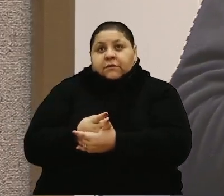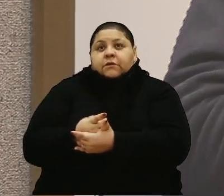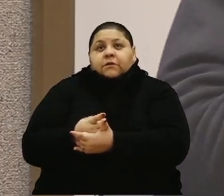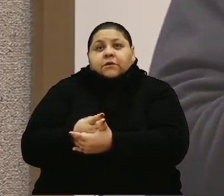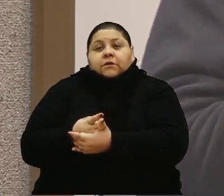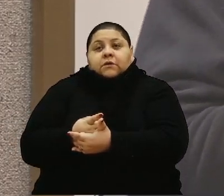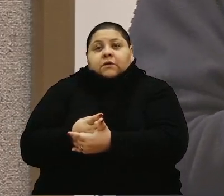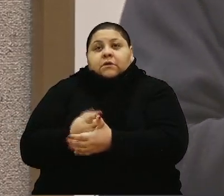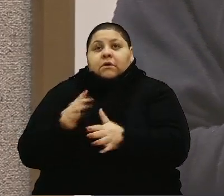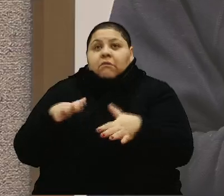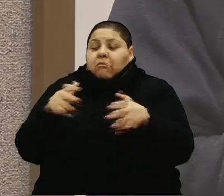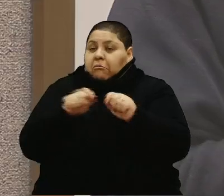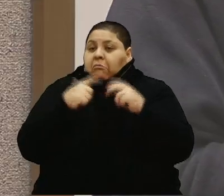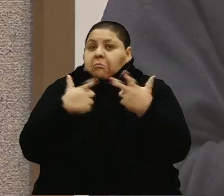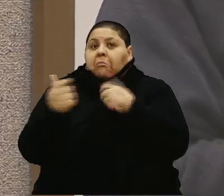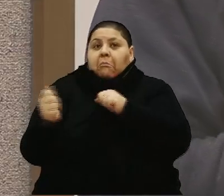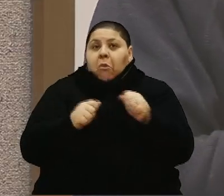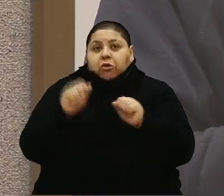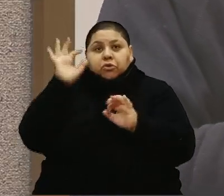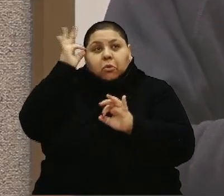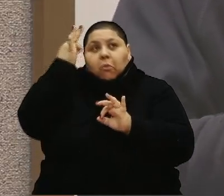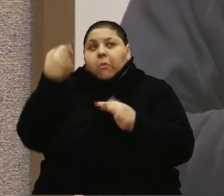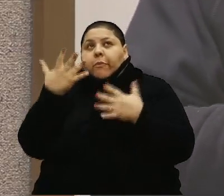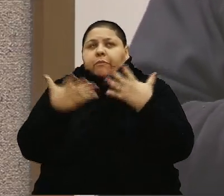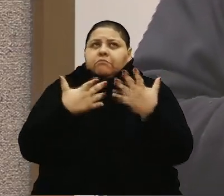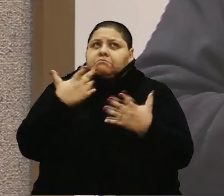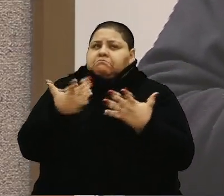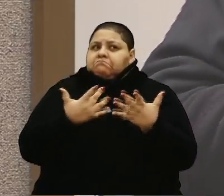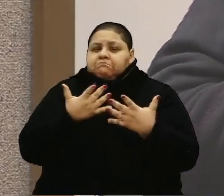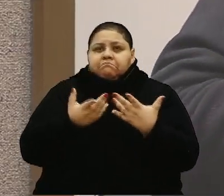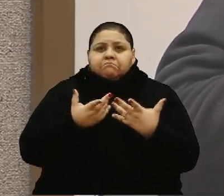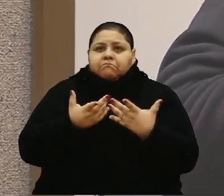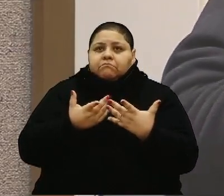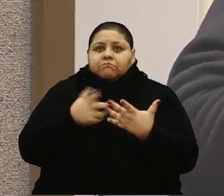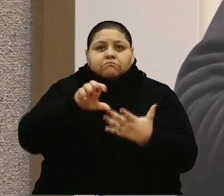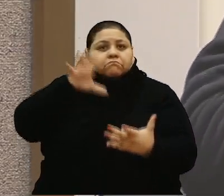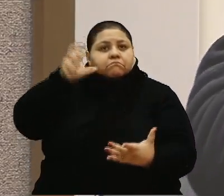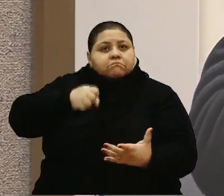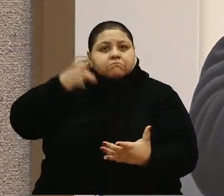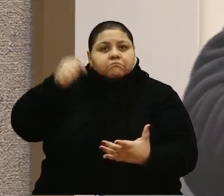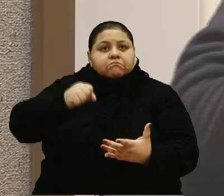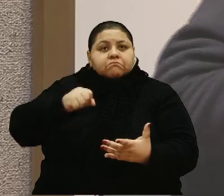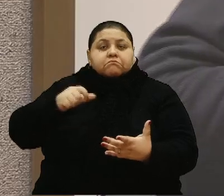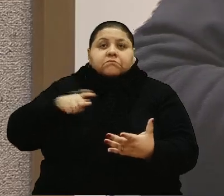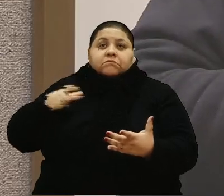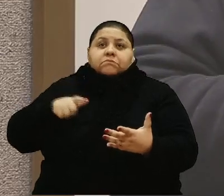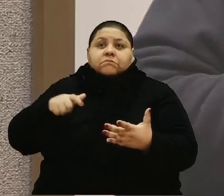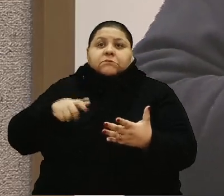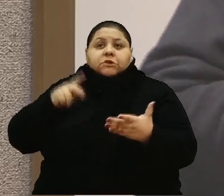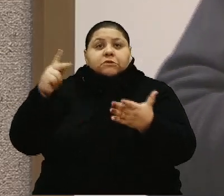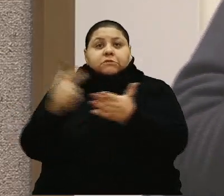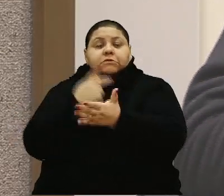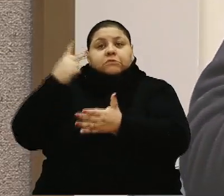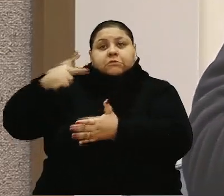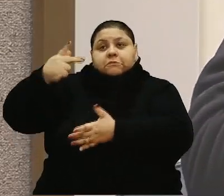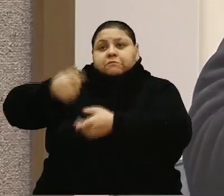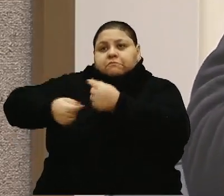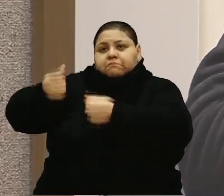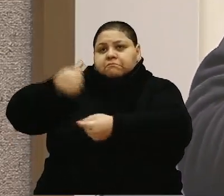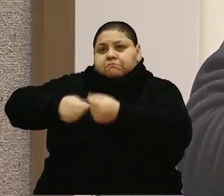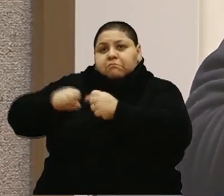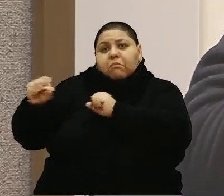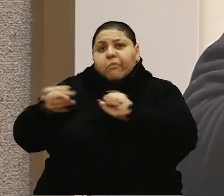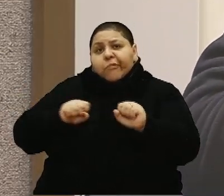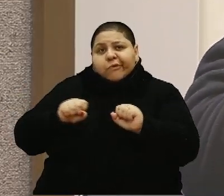De repente, a Assembleia pode entender que o Eduardo Leite está cometendo infrações político-administrativas e